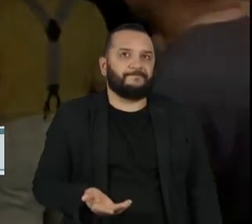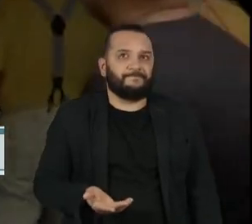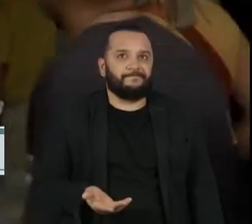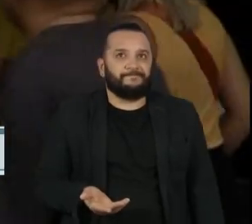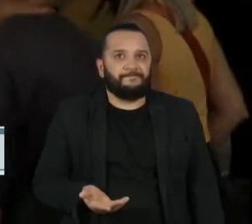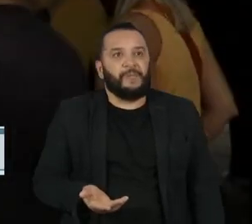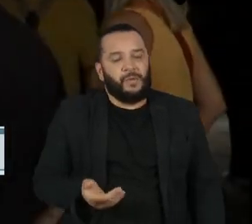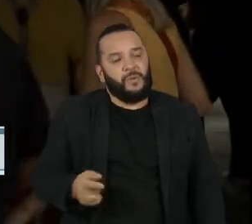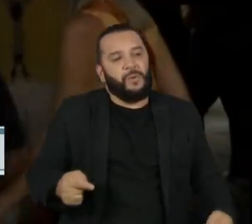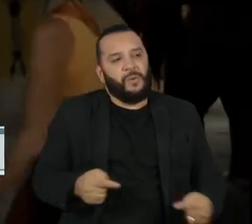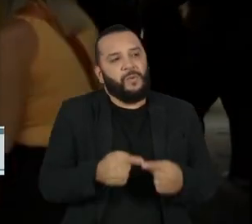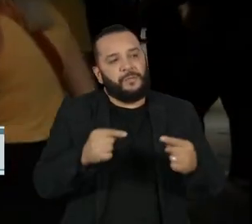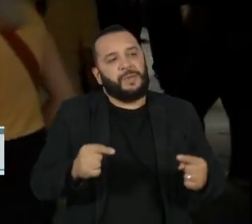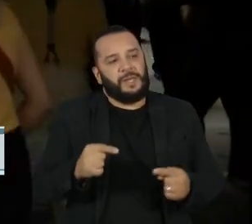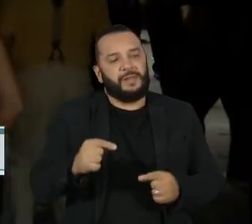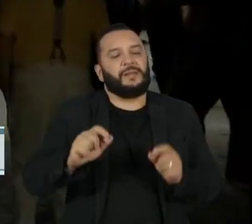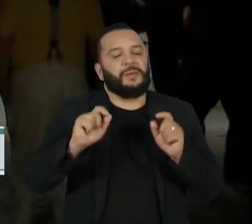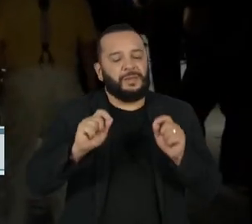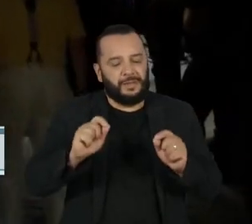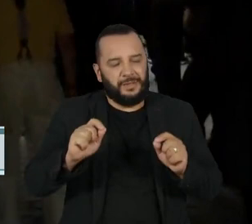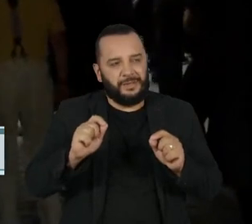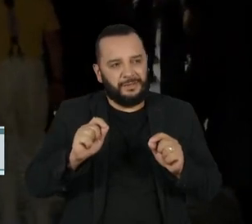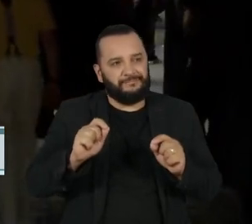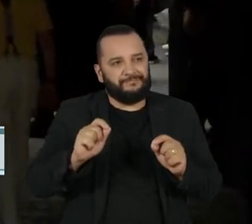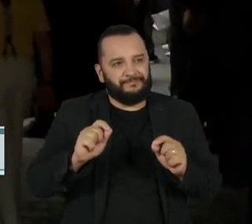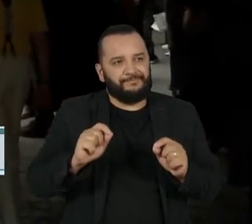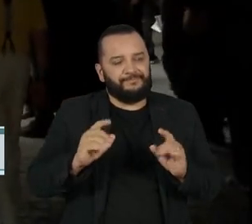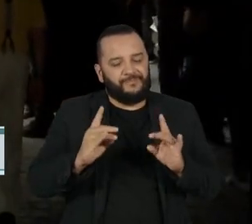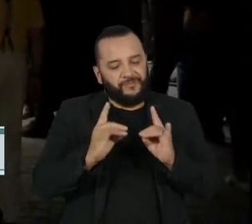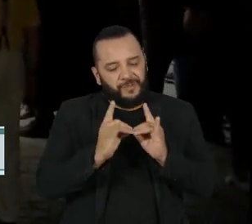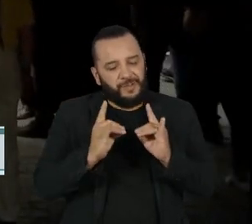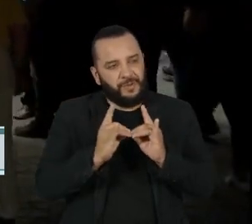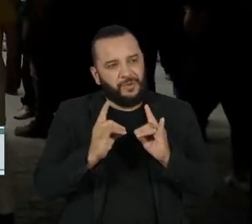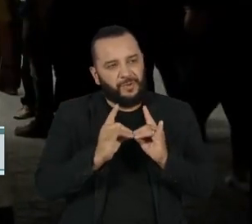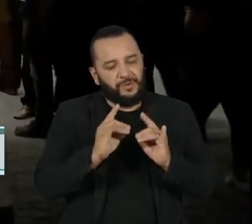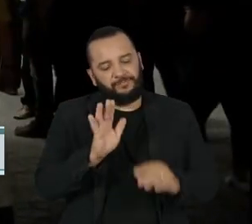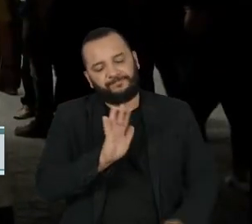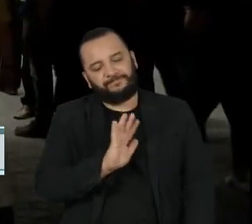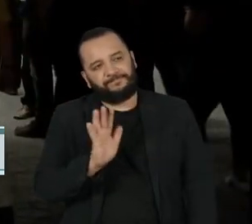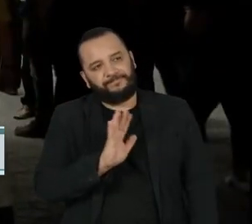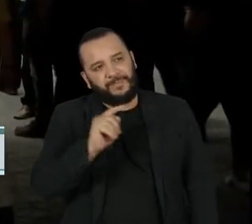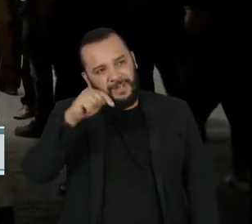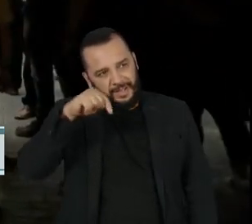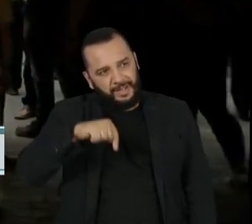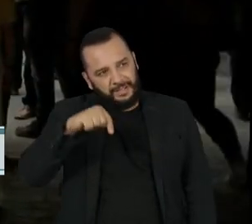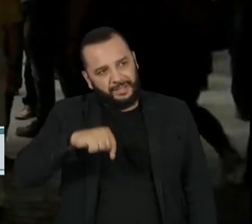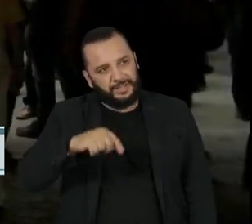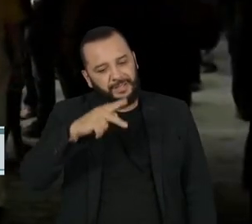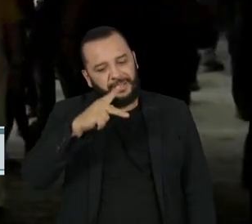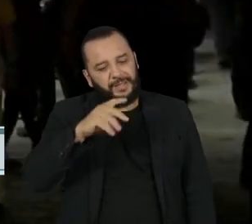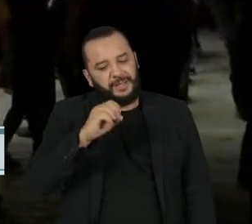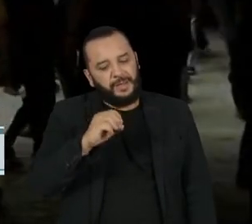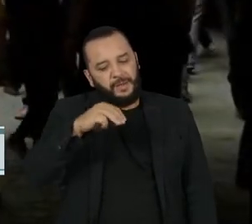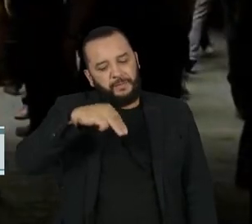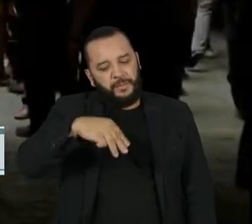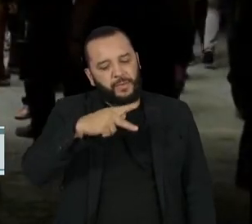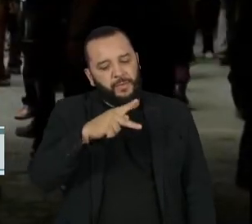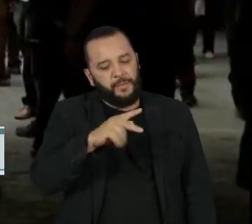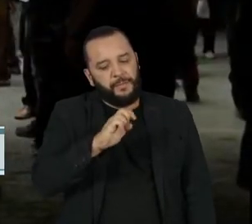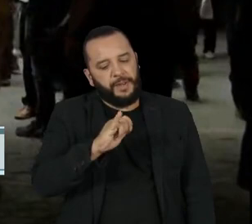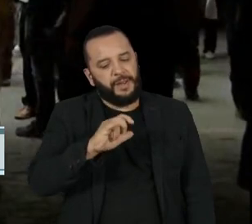fazia todo sentido que esse encontro para a nossa despedida fosse aqui. E veja quanta